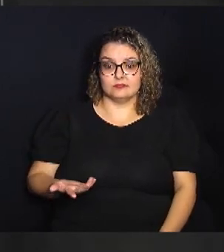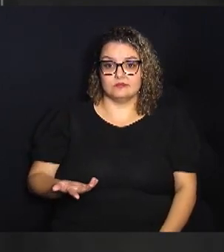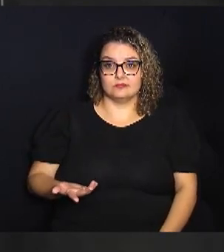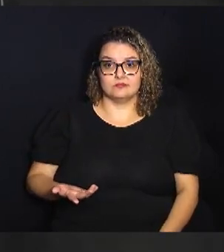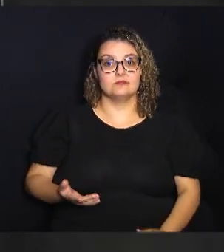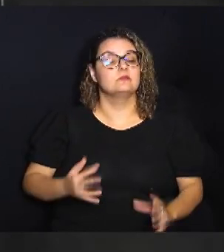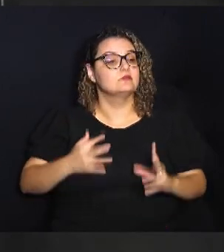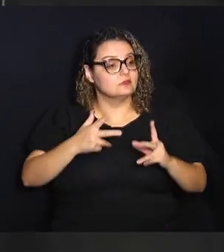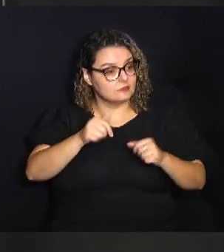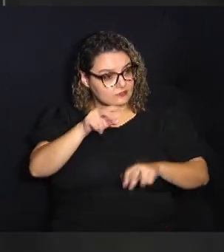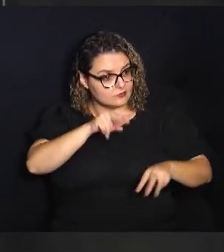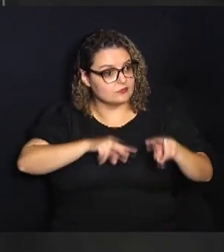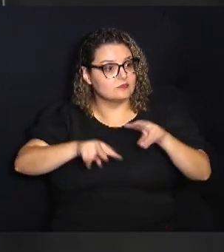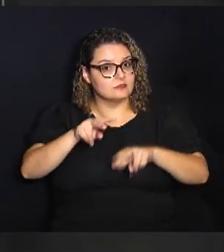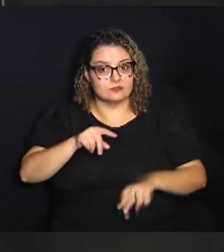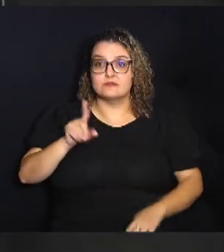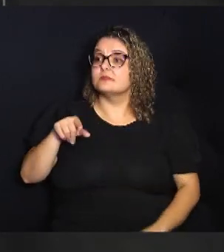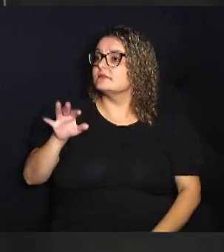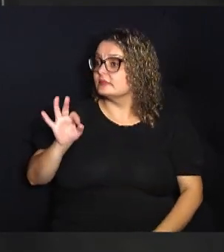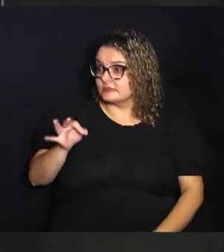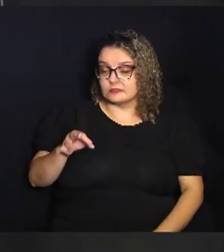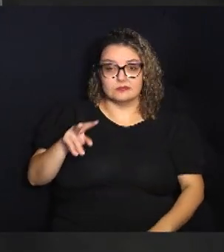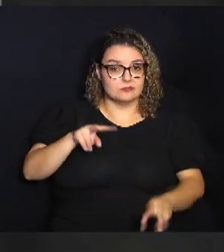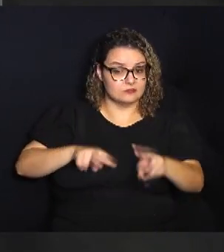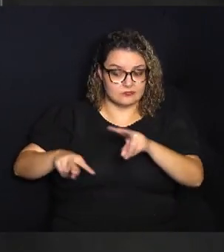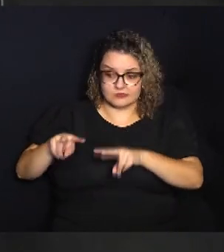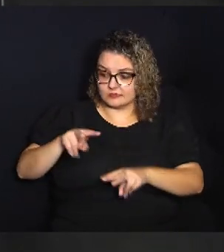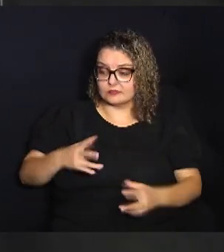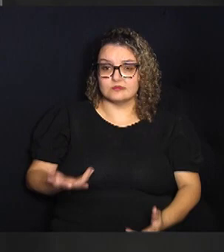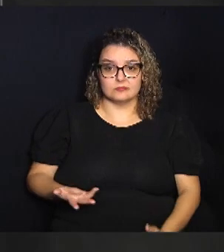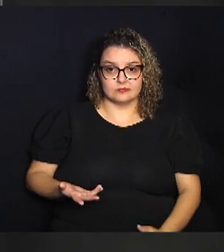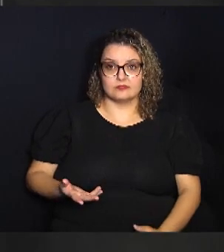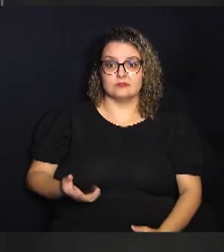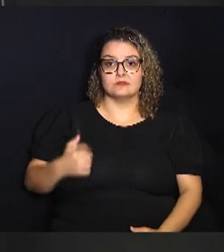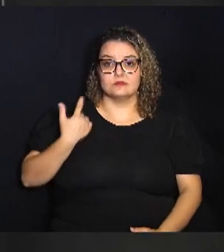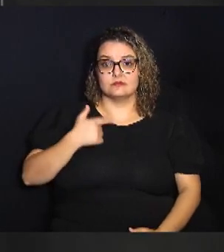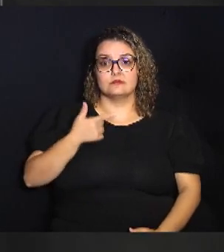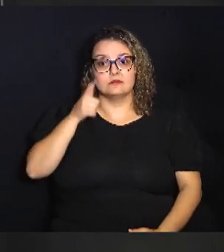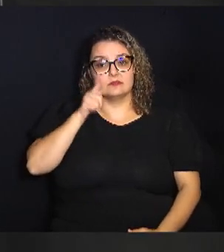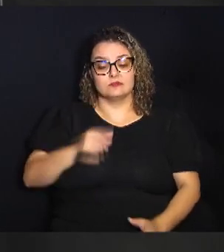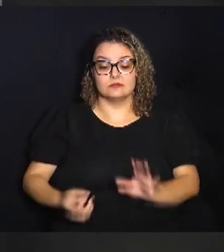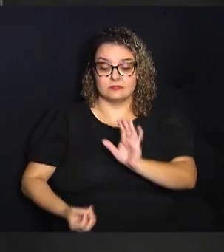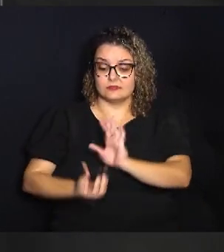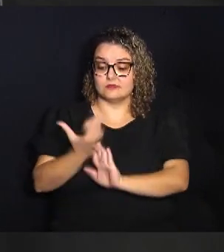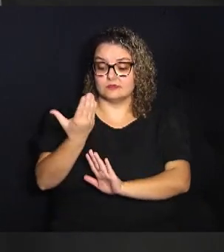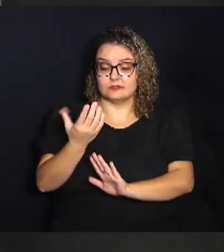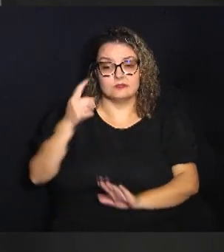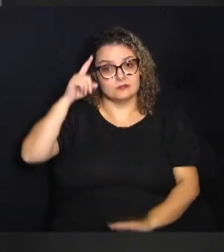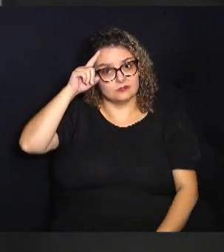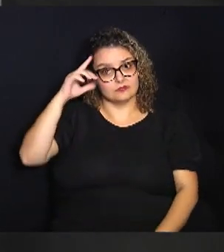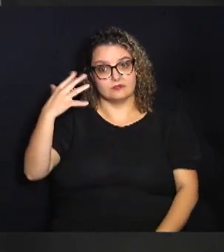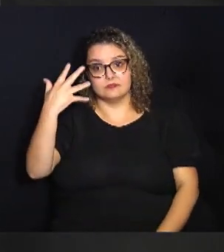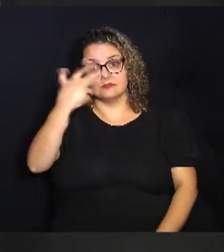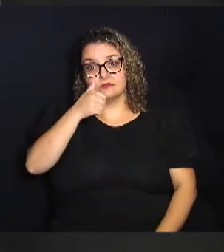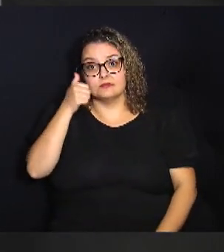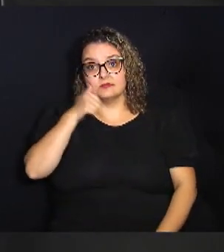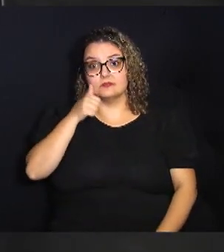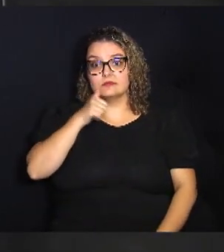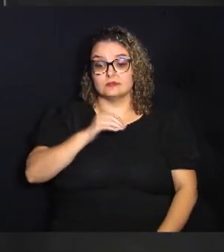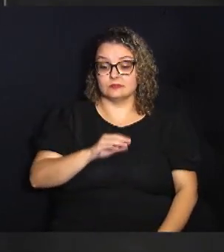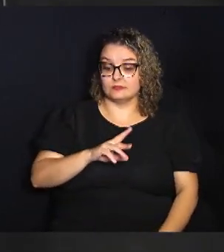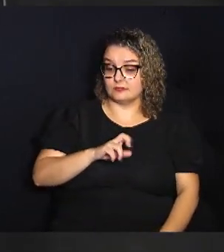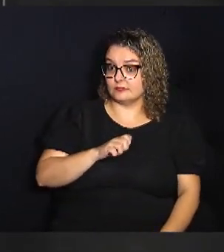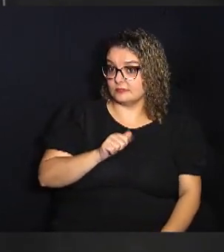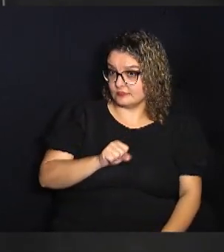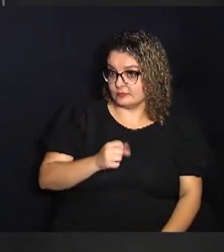tudo dando visibilidade. Né? Exatamente. Nós conseguimos instituir o Dia da Beleza da Mulher no CRAS,